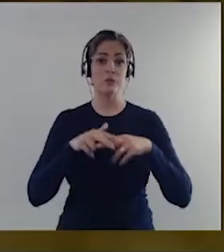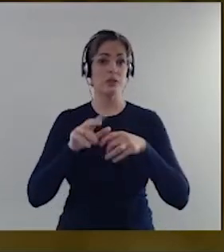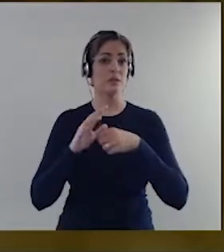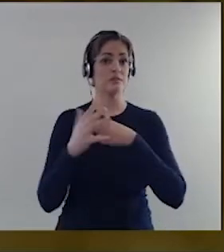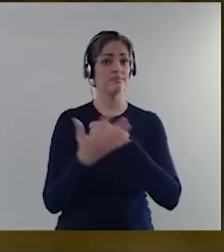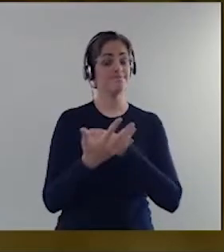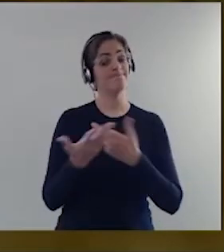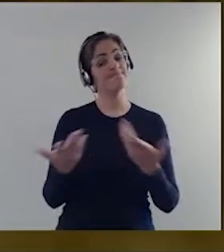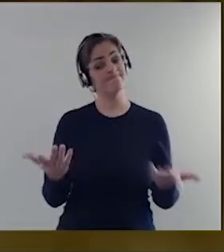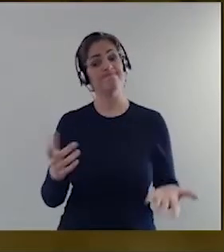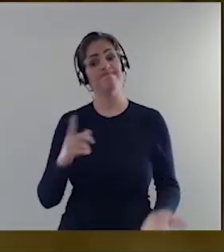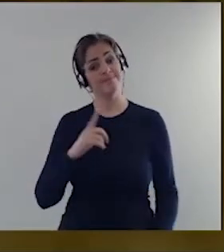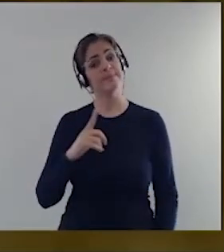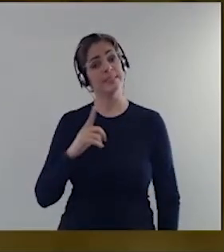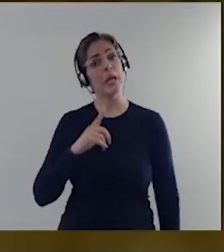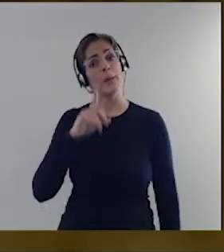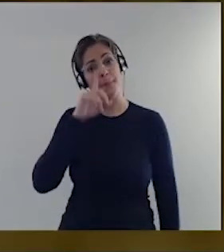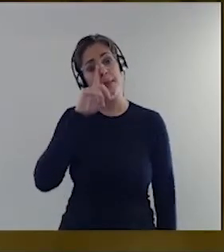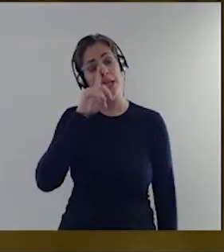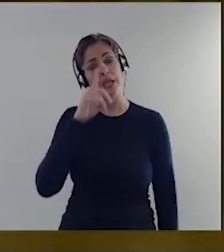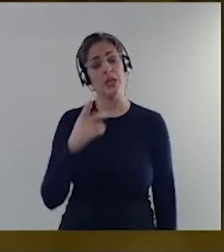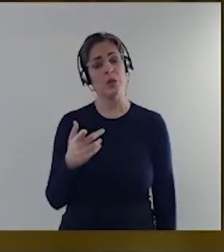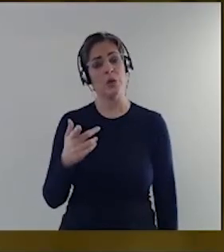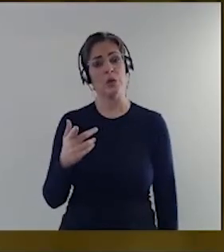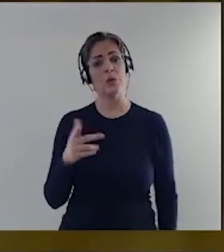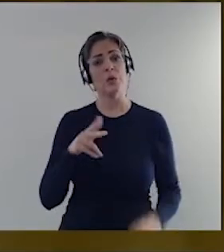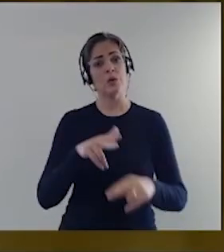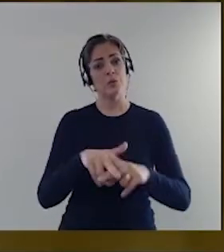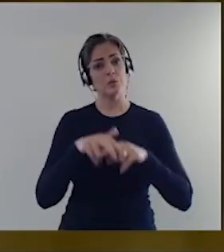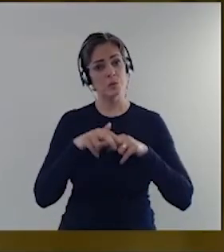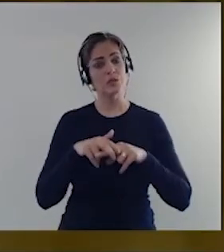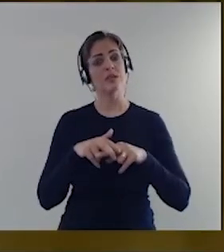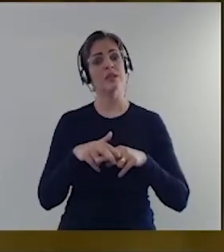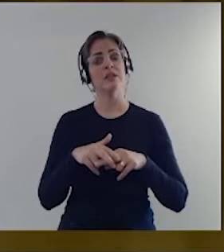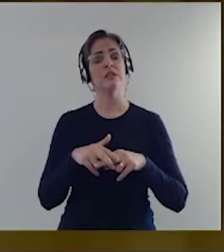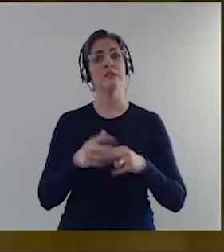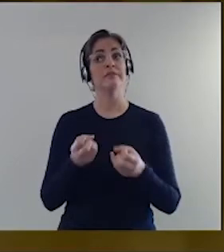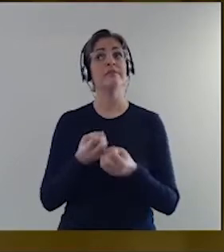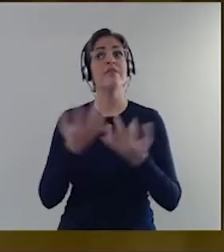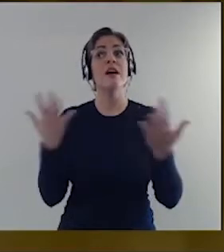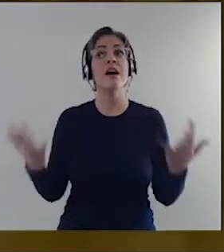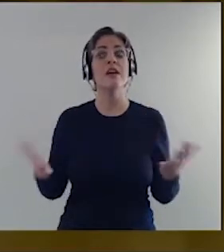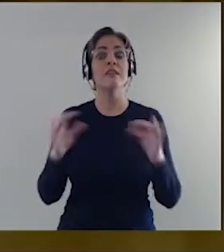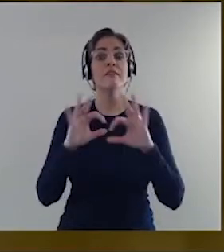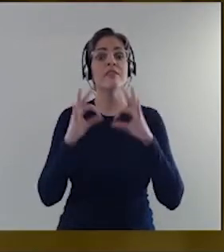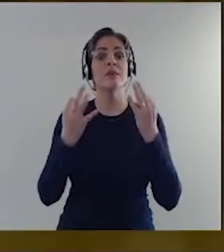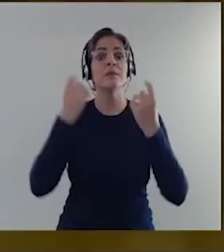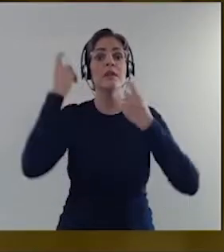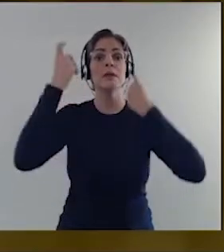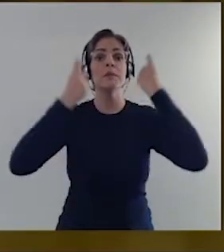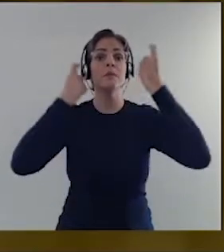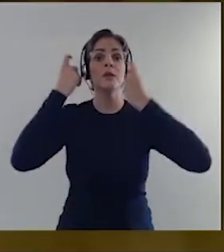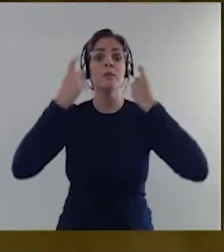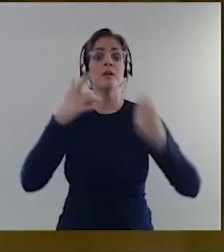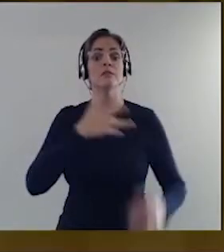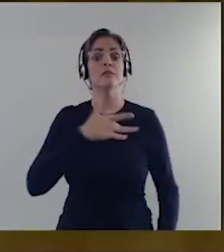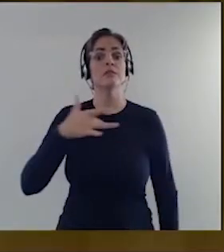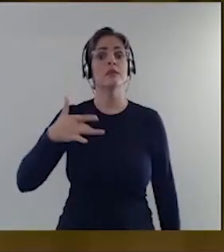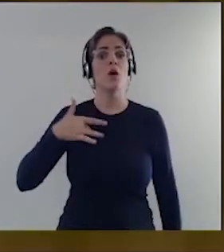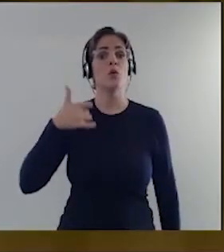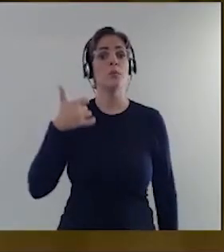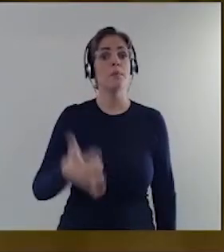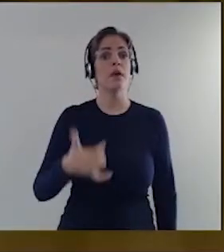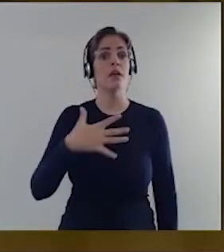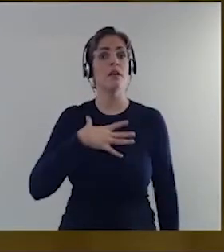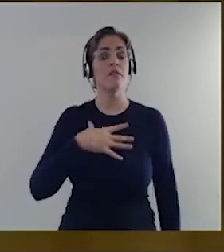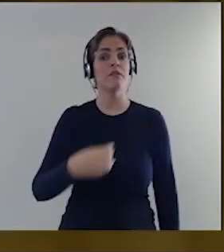mínimo arriscada. Muitas famílias nas quais a preocupação era o bem-estar dos filhos